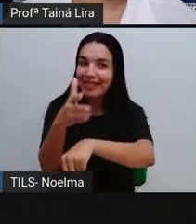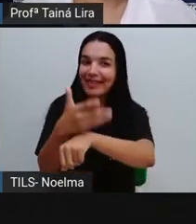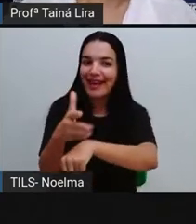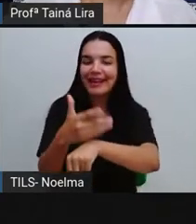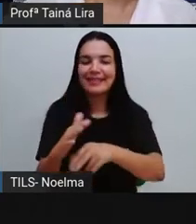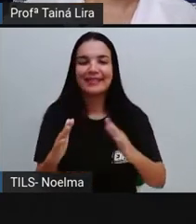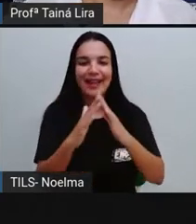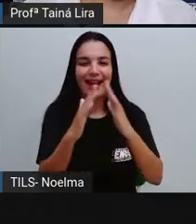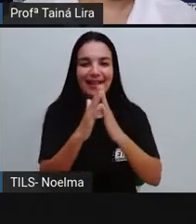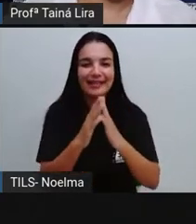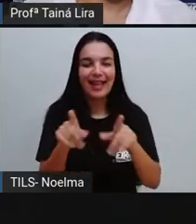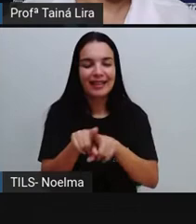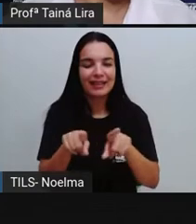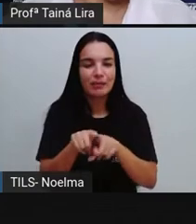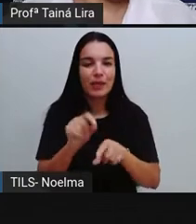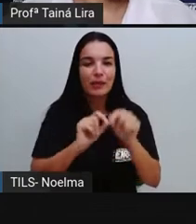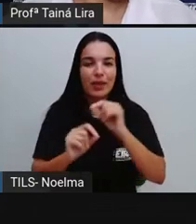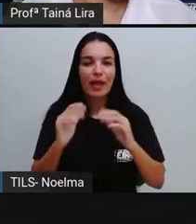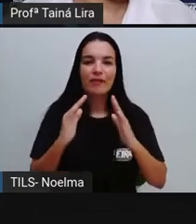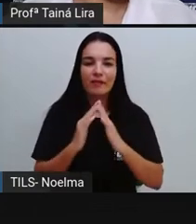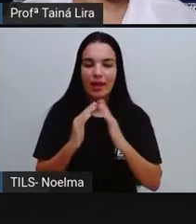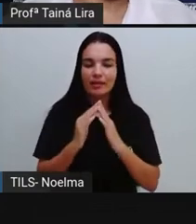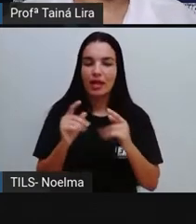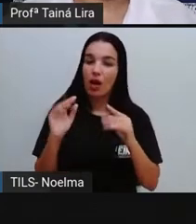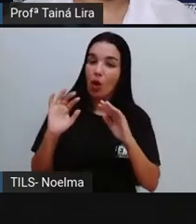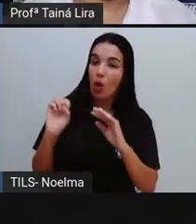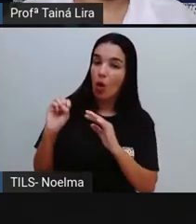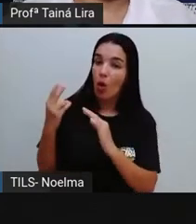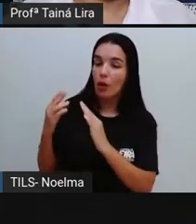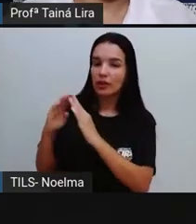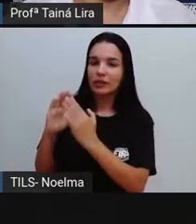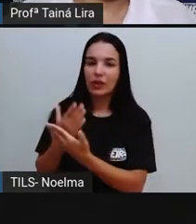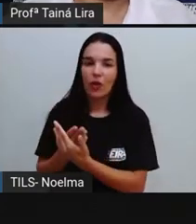tá? E até mesmo fazer em casa ou na escola. Então,